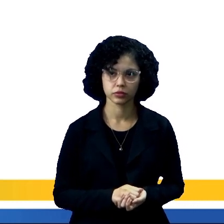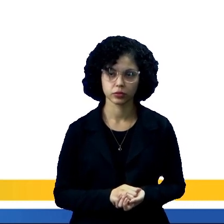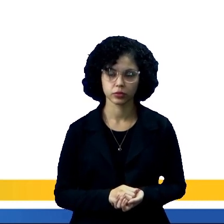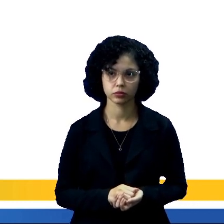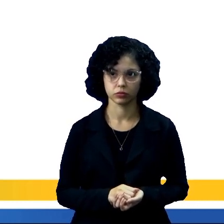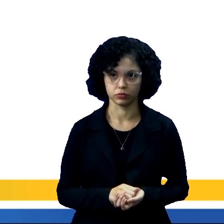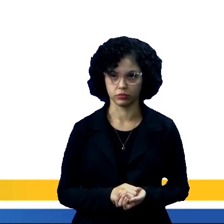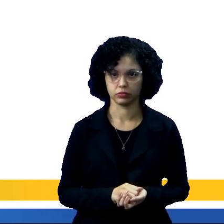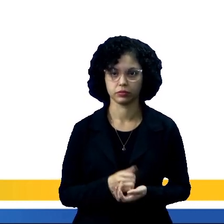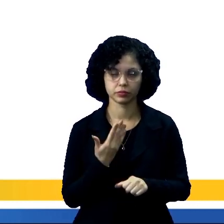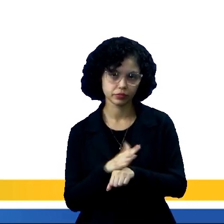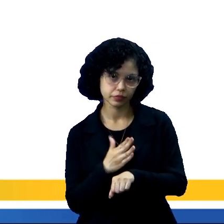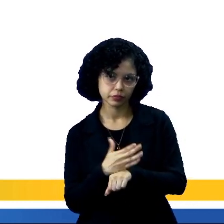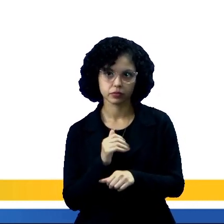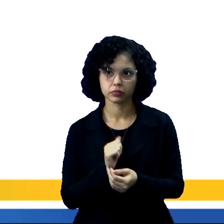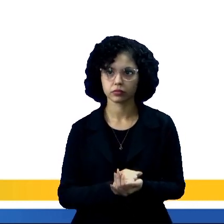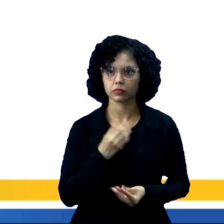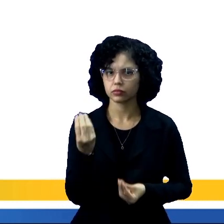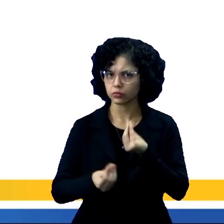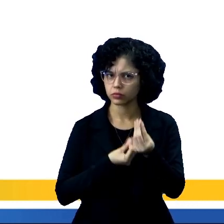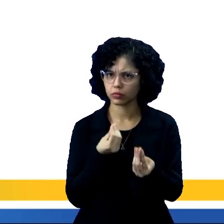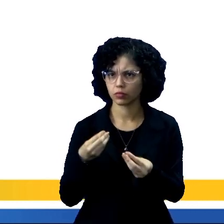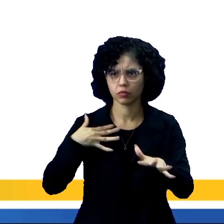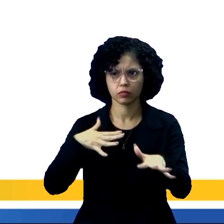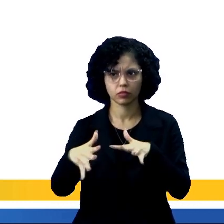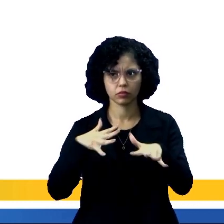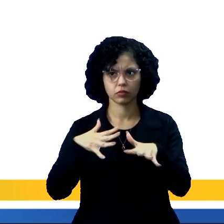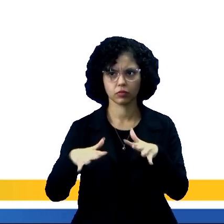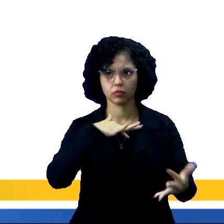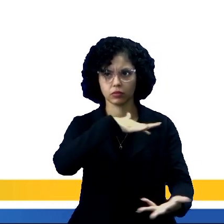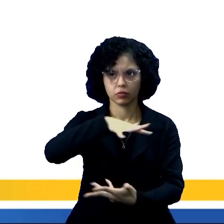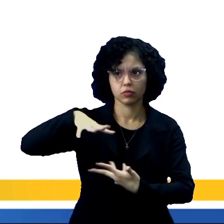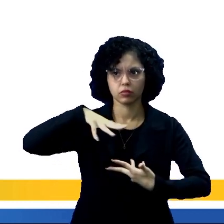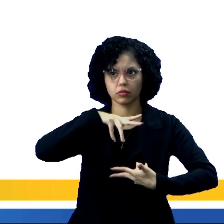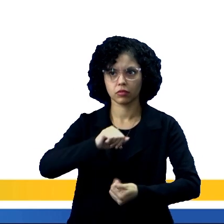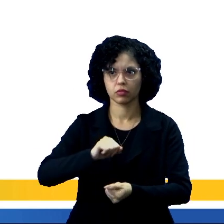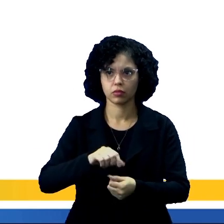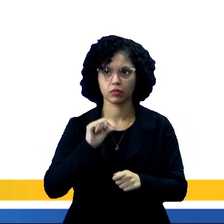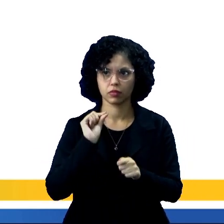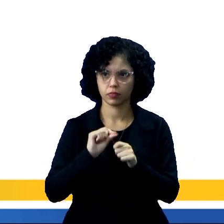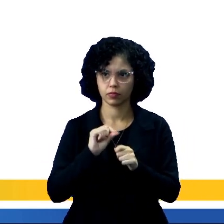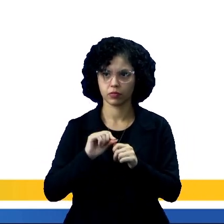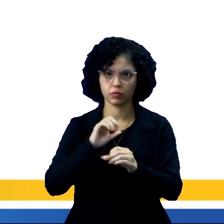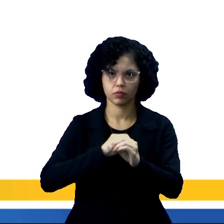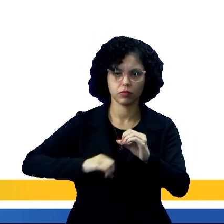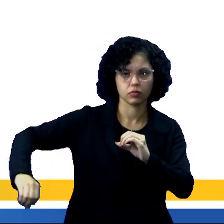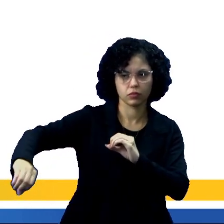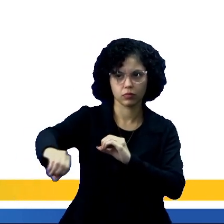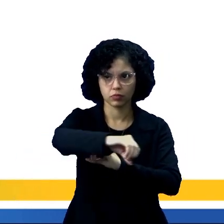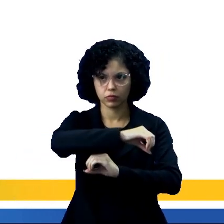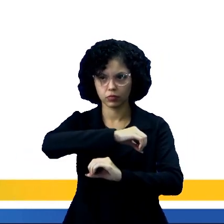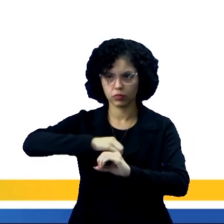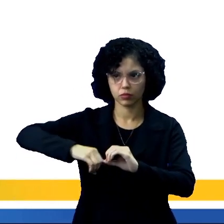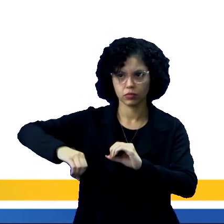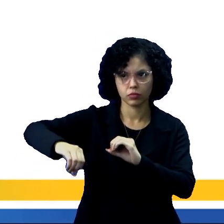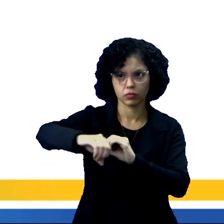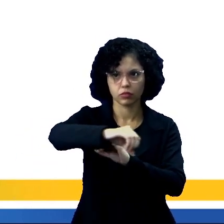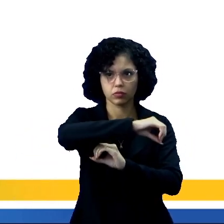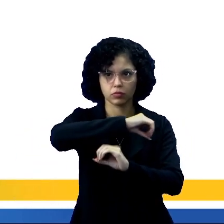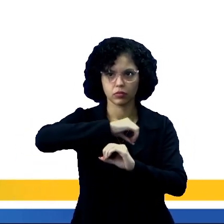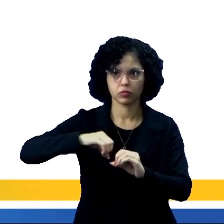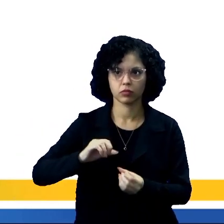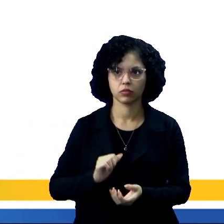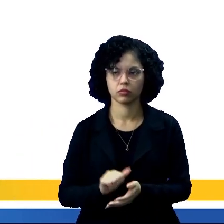Vamos ver e praticar. Como é chamado o movimento que a Terra realiza ao redor do Sol?